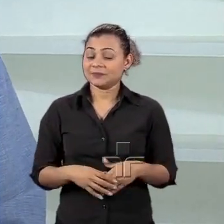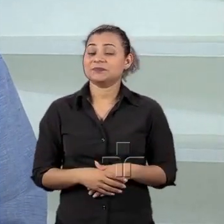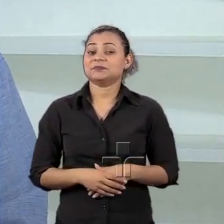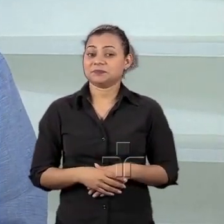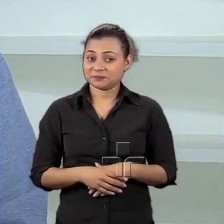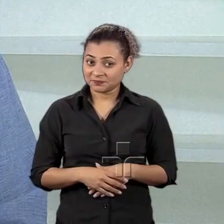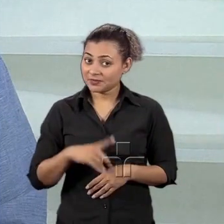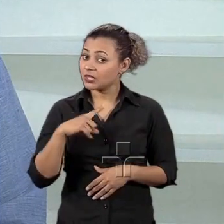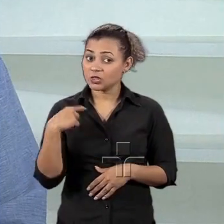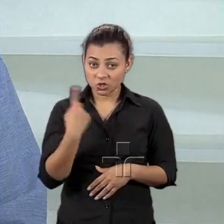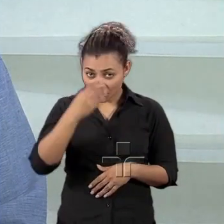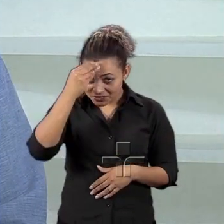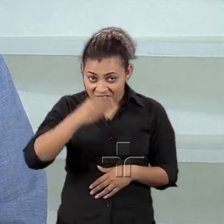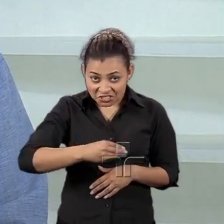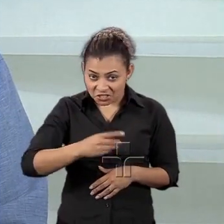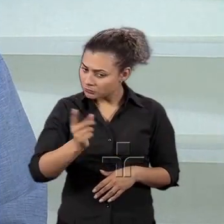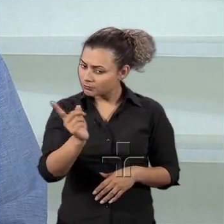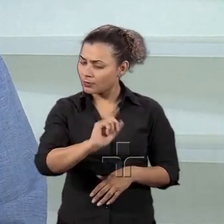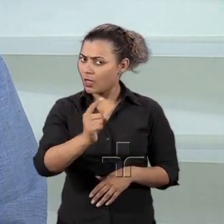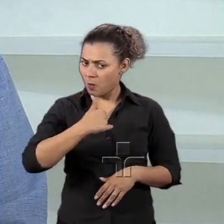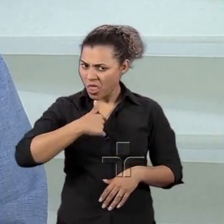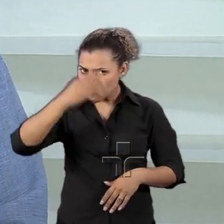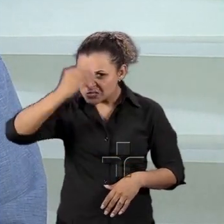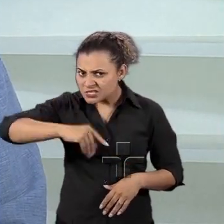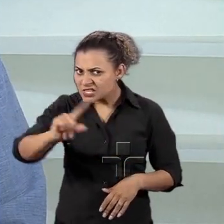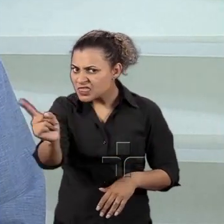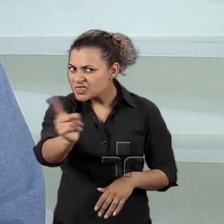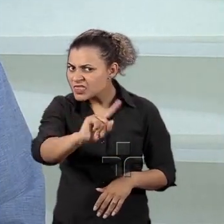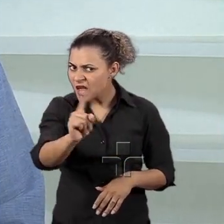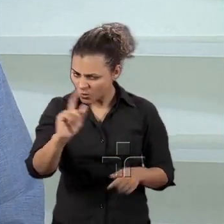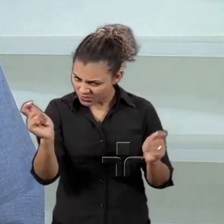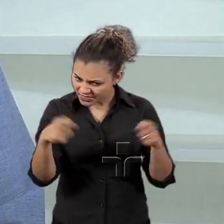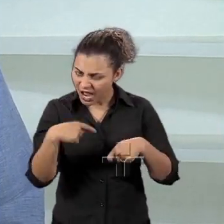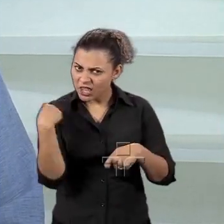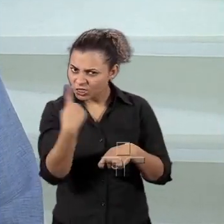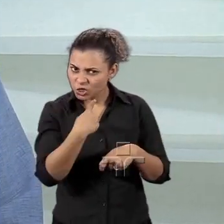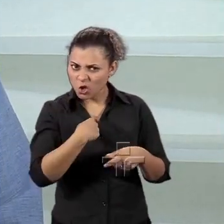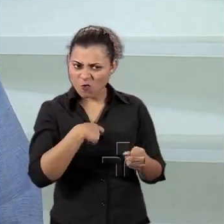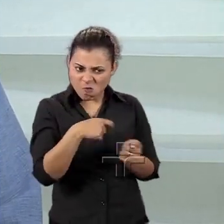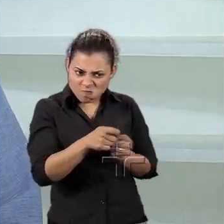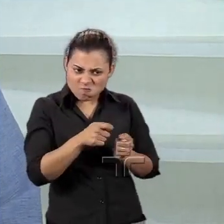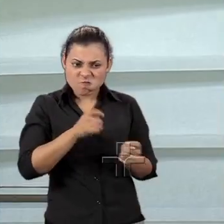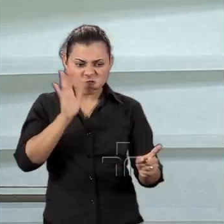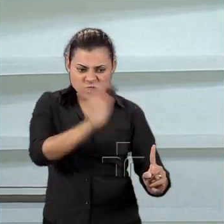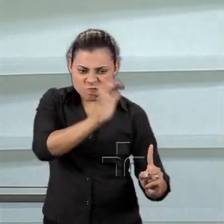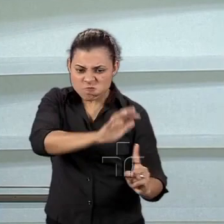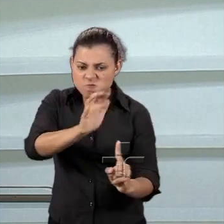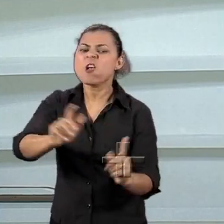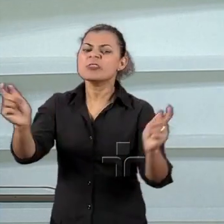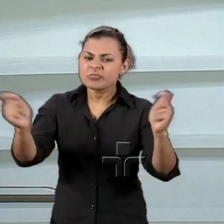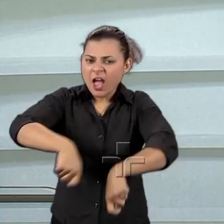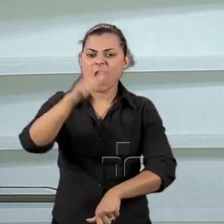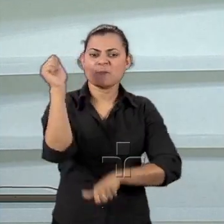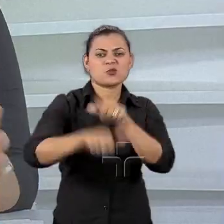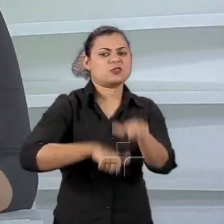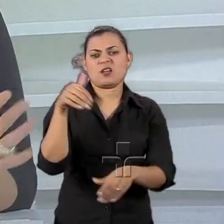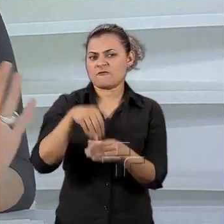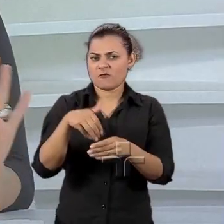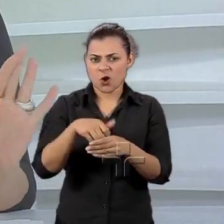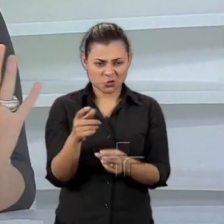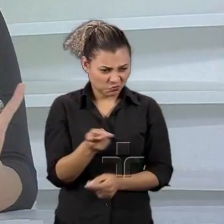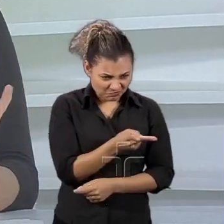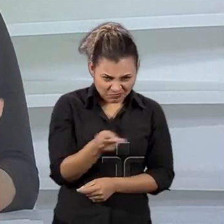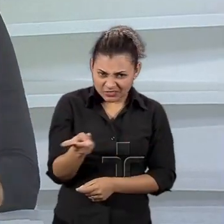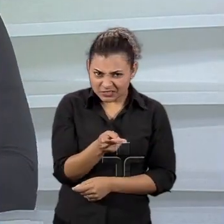Nós ainda podemos botar água nesse chopp que os dois prepararam, né? É muito... Você acha que tem tempo ainda? Juntos, talvez, né?